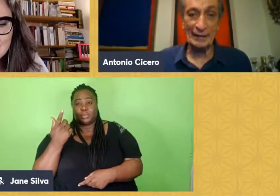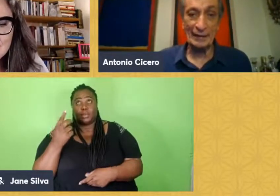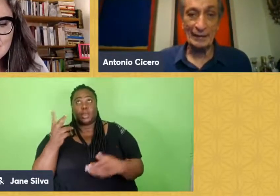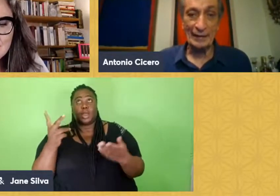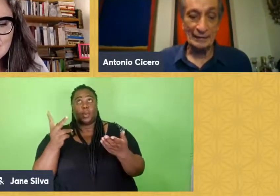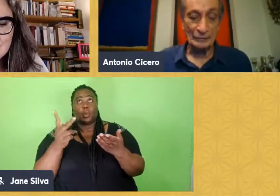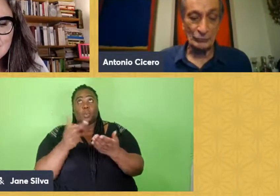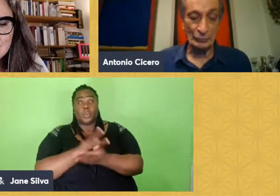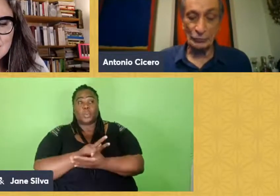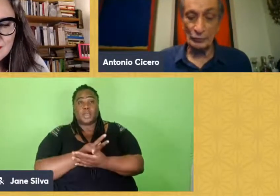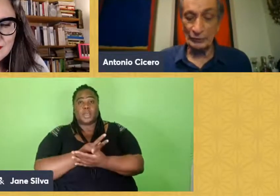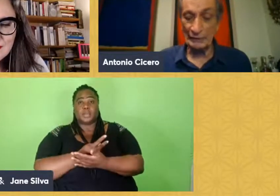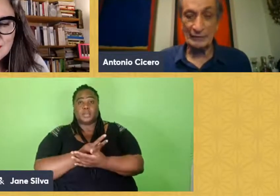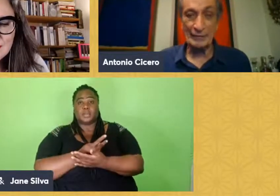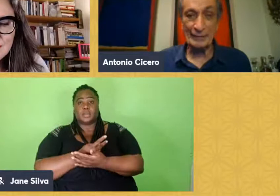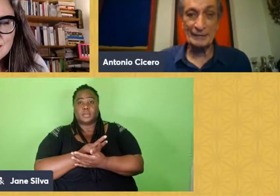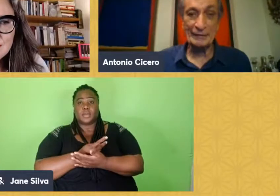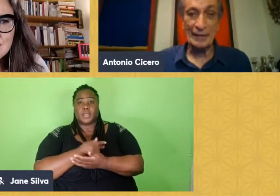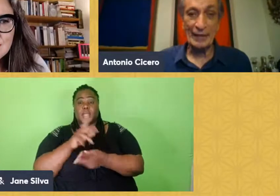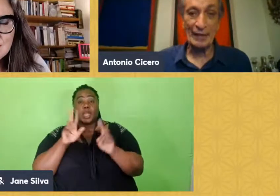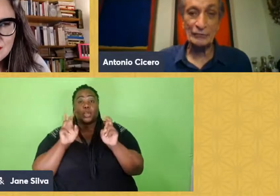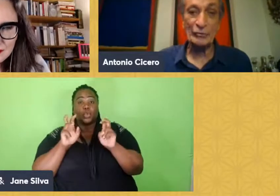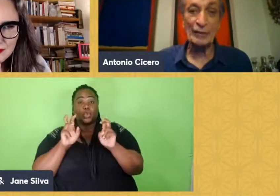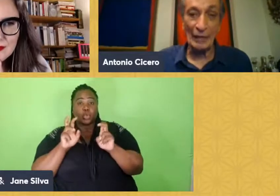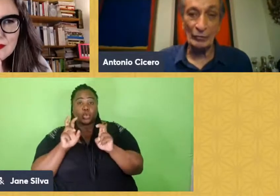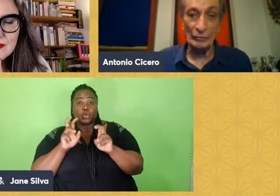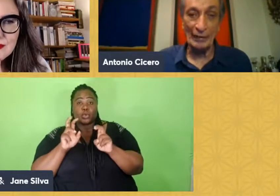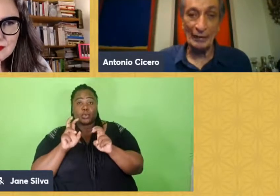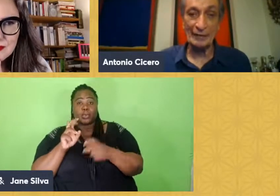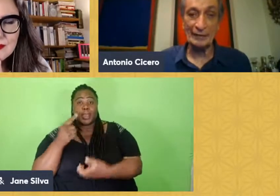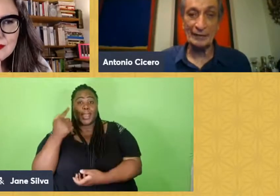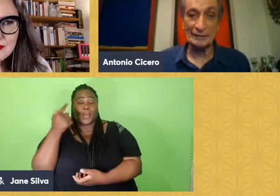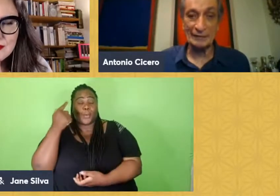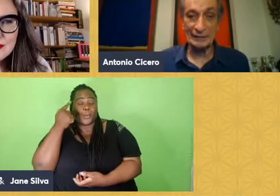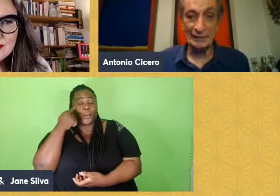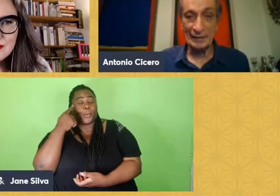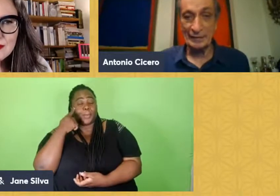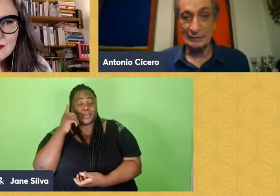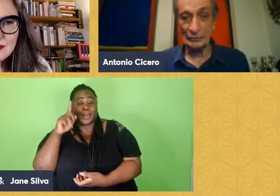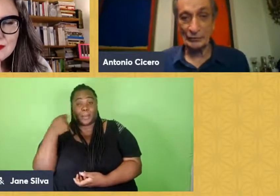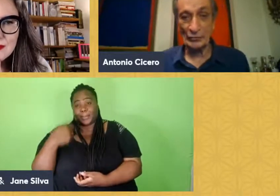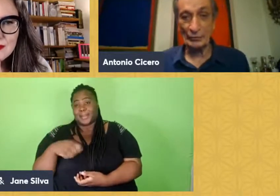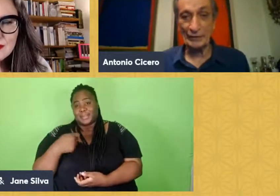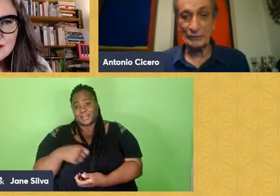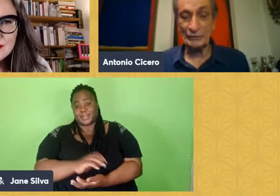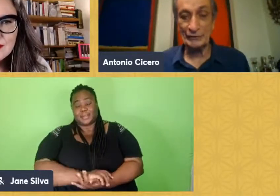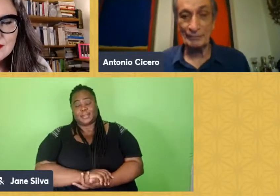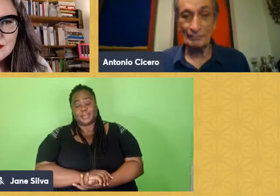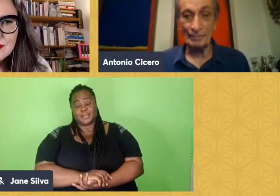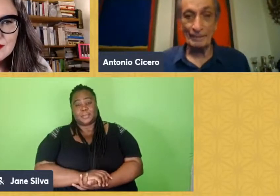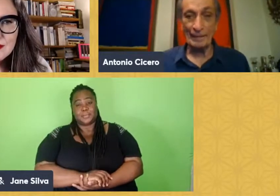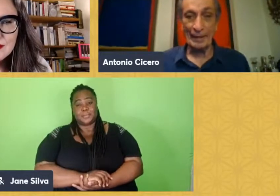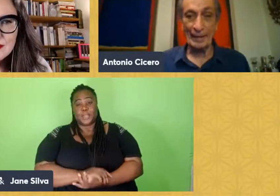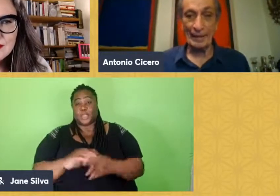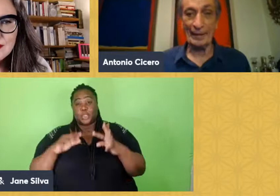ela é, sobretudo, extremamente racional, não é? Ela tem que ser